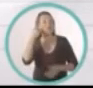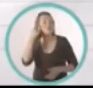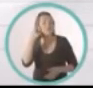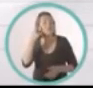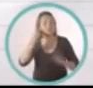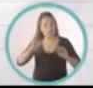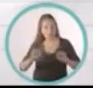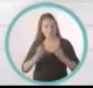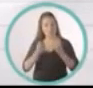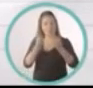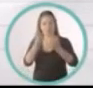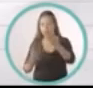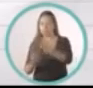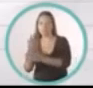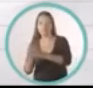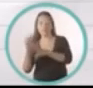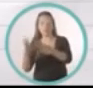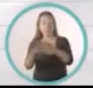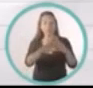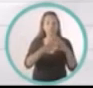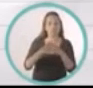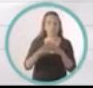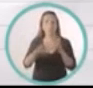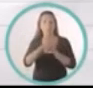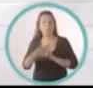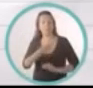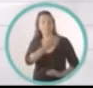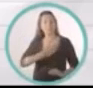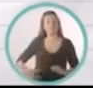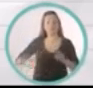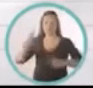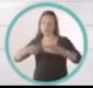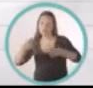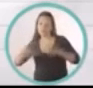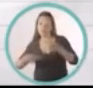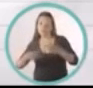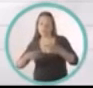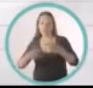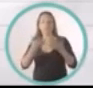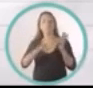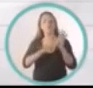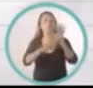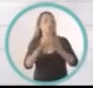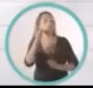isso, Freixo também vai criar e fortalecer conselhos de políticas públicas em